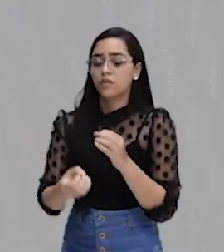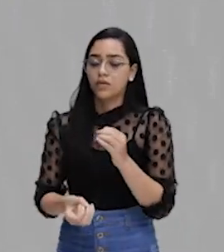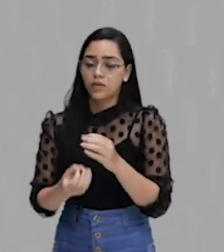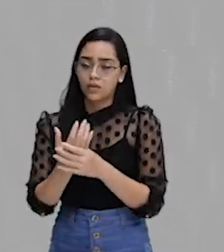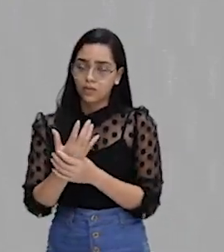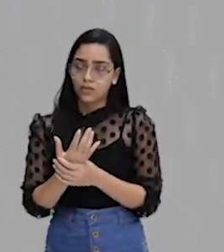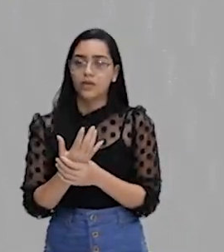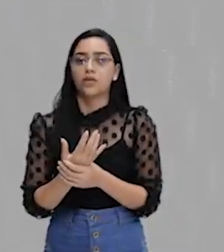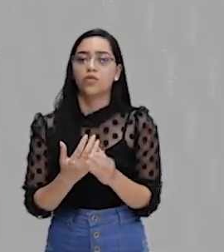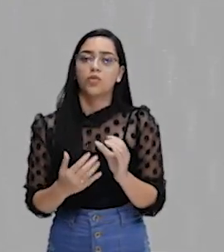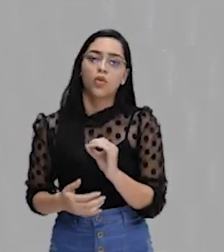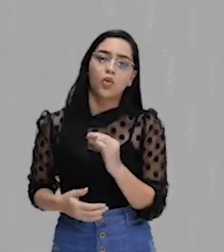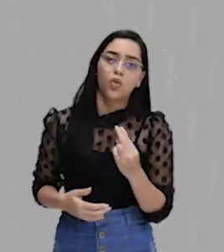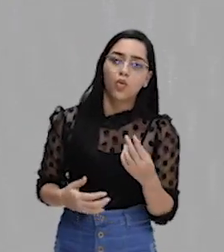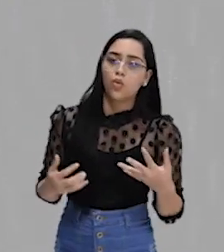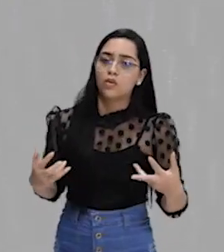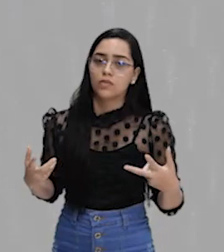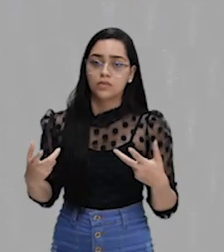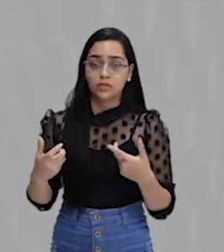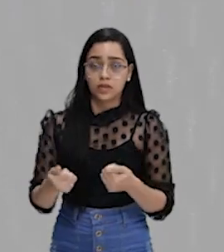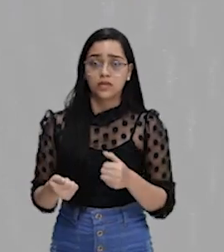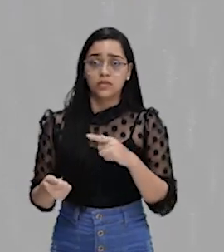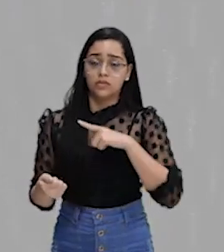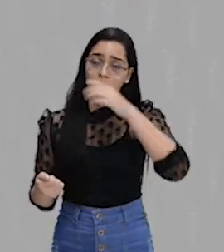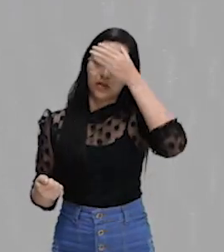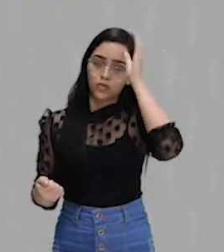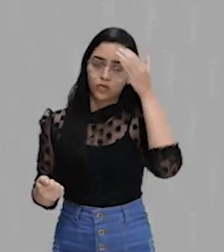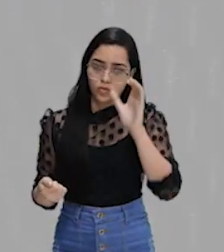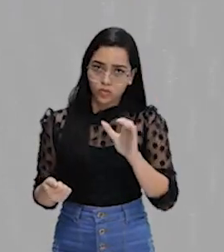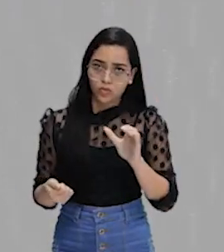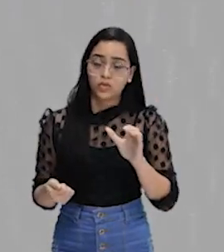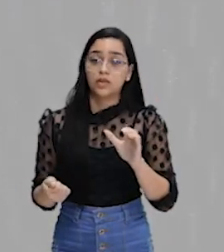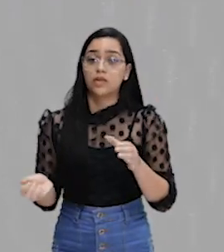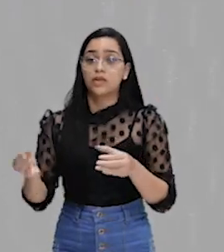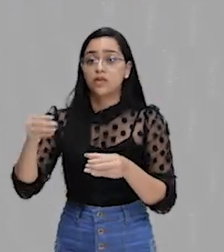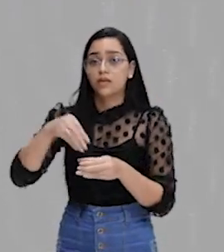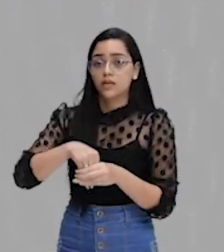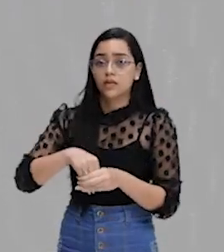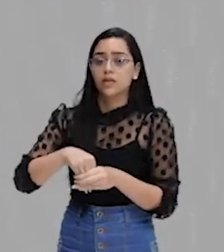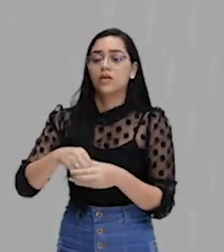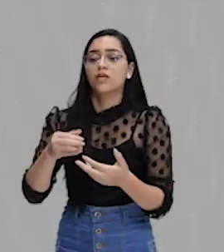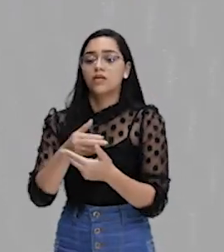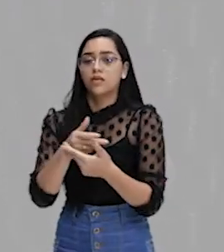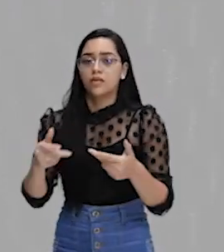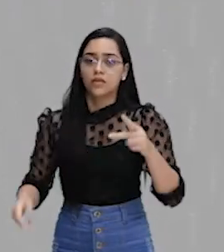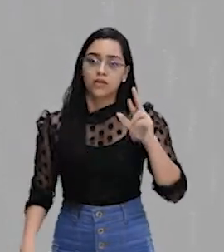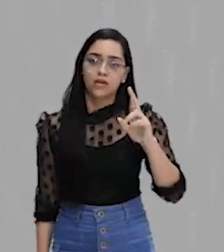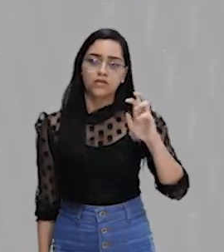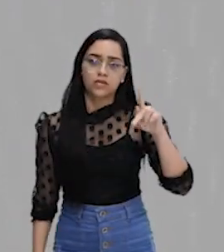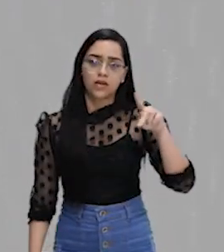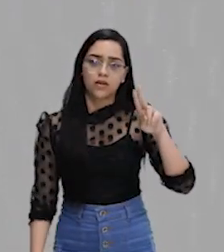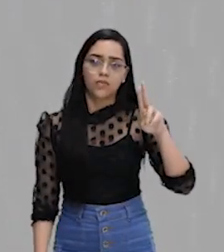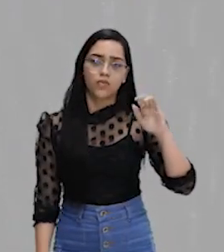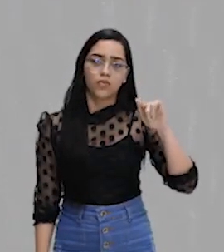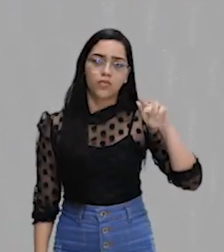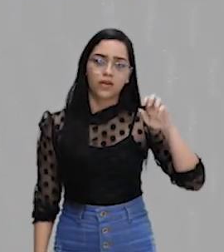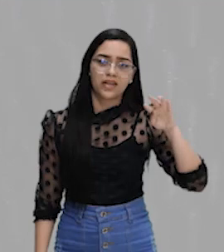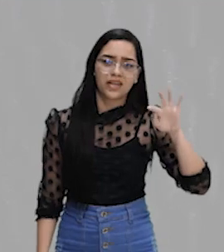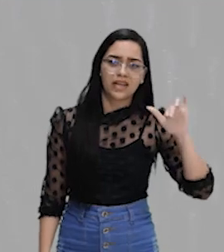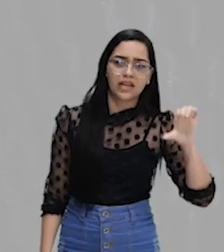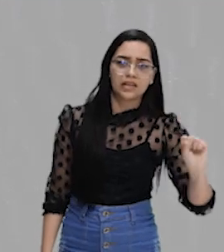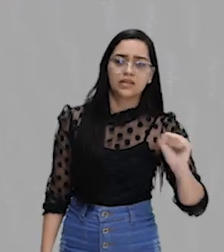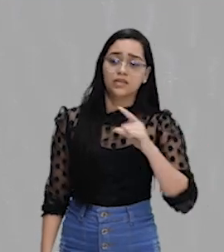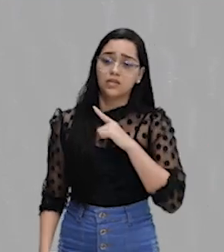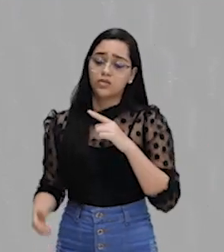cultural, ou a primazia do Renascimento cultural, dentro dessas republiquetas das